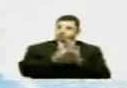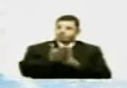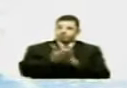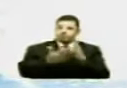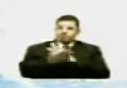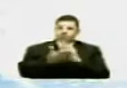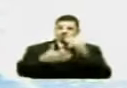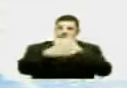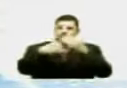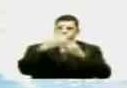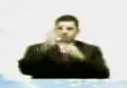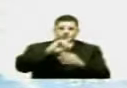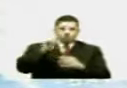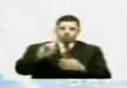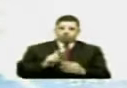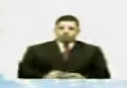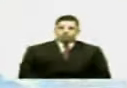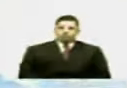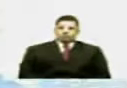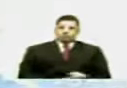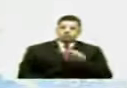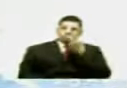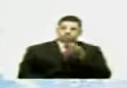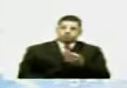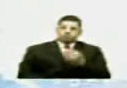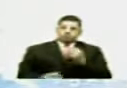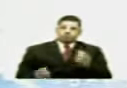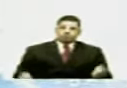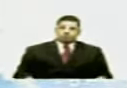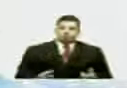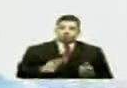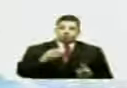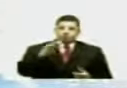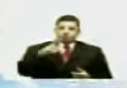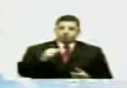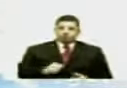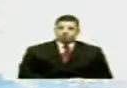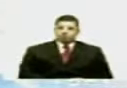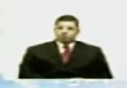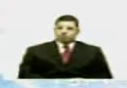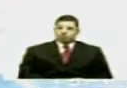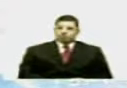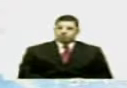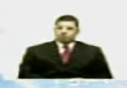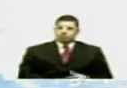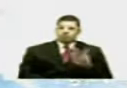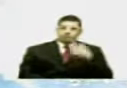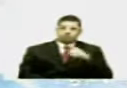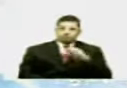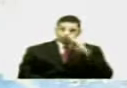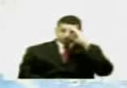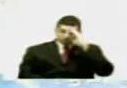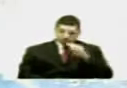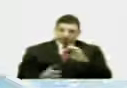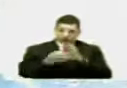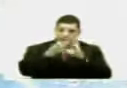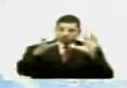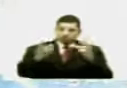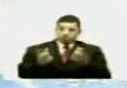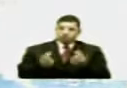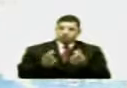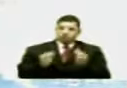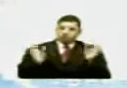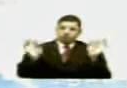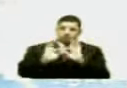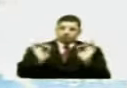falando de começar a obra não, deputado Zerka. Estou falando de operação de crédito. Não tem autorização para liberar o